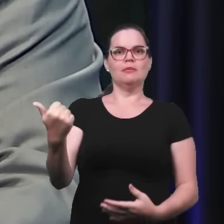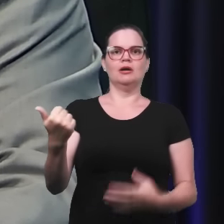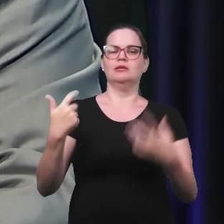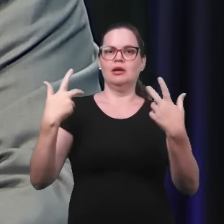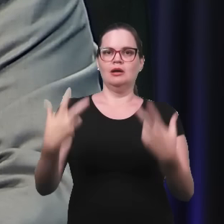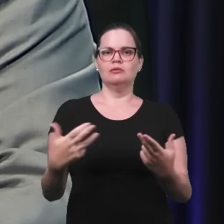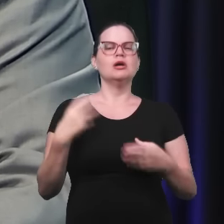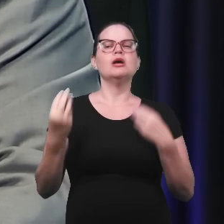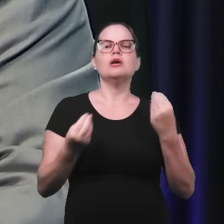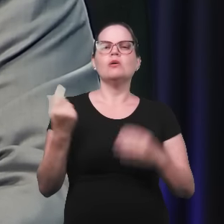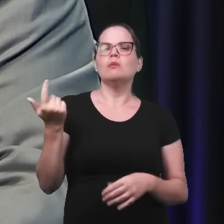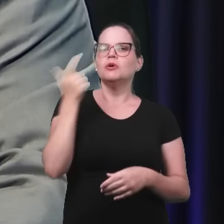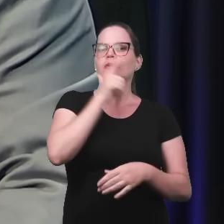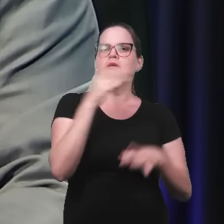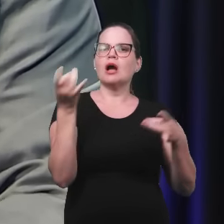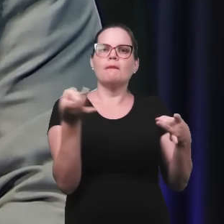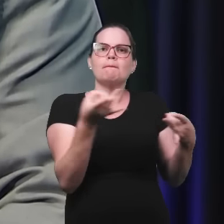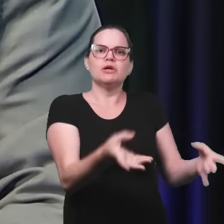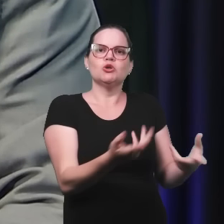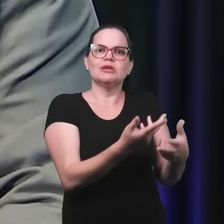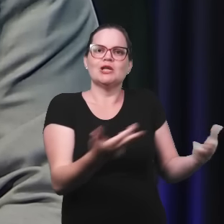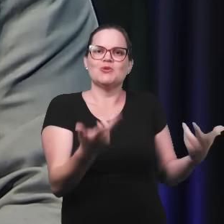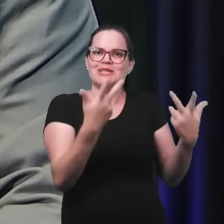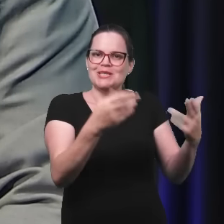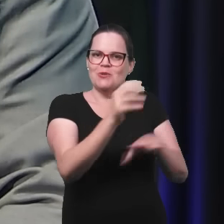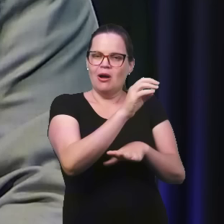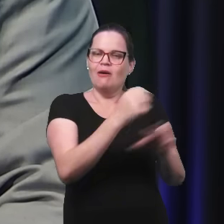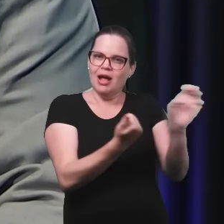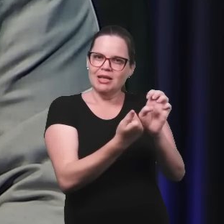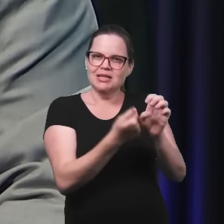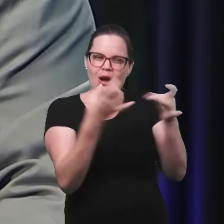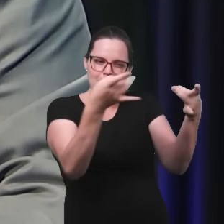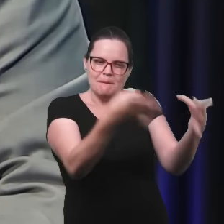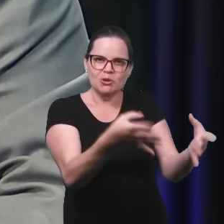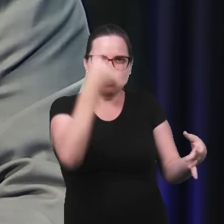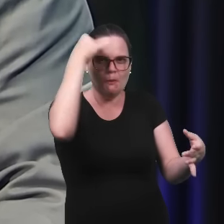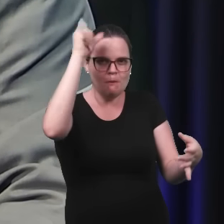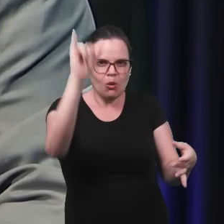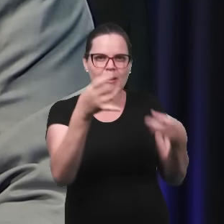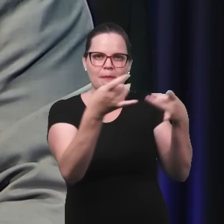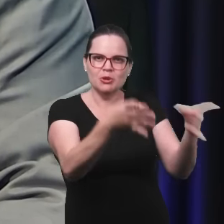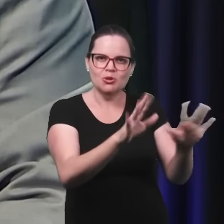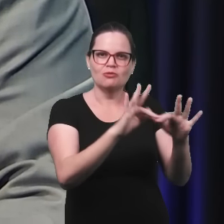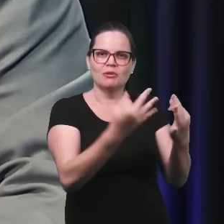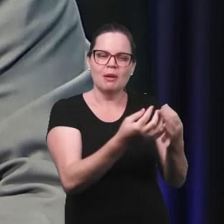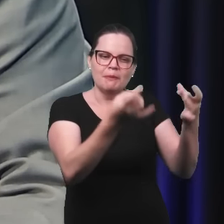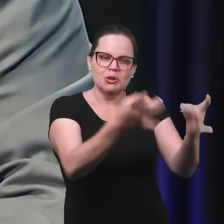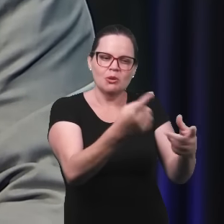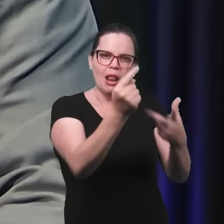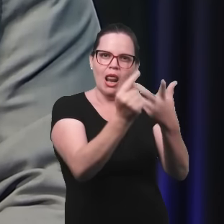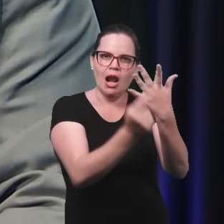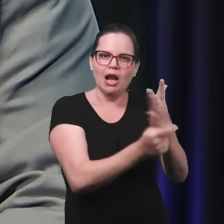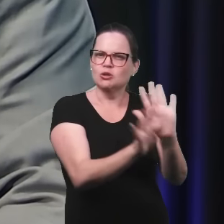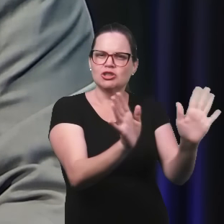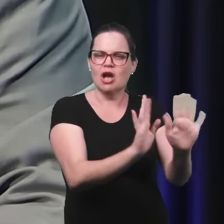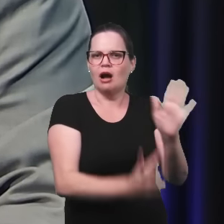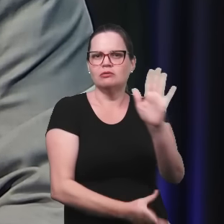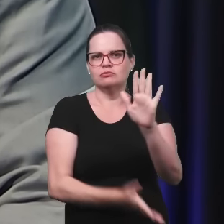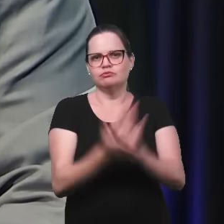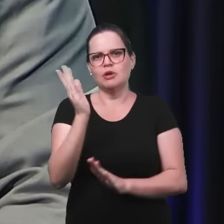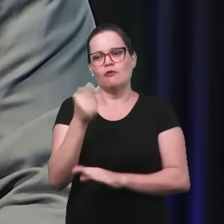coisas desta vida para que ele possa servir ao Senhor é o chamado de Deus, é o poder do sangue de Jesus,